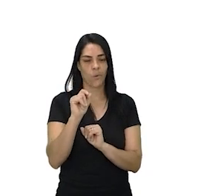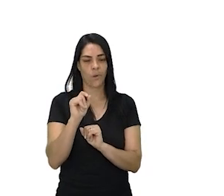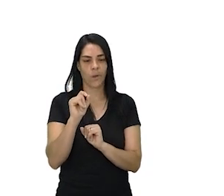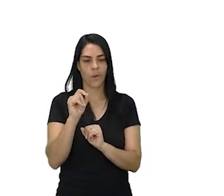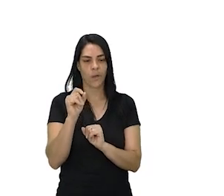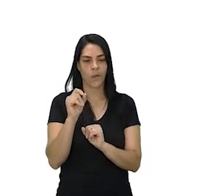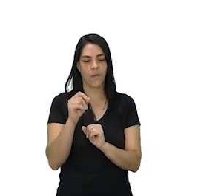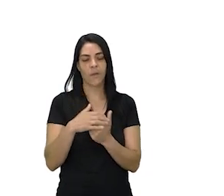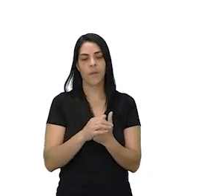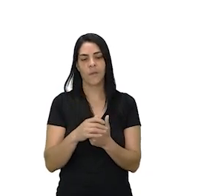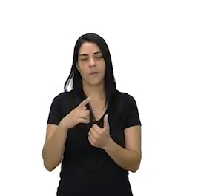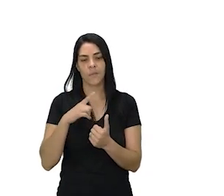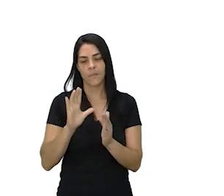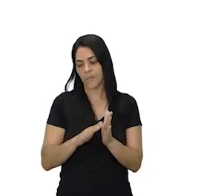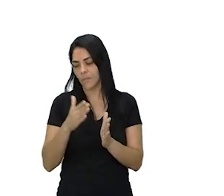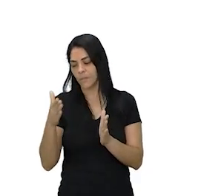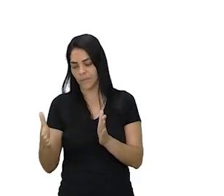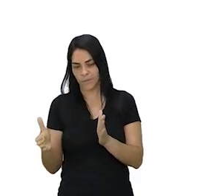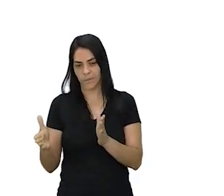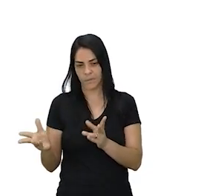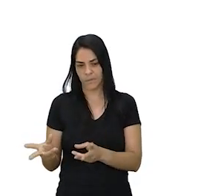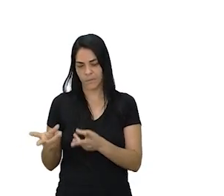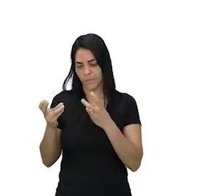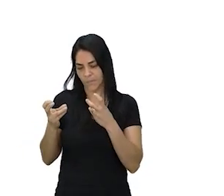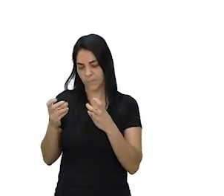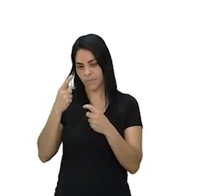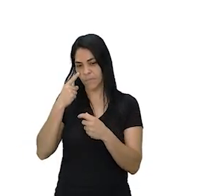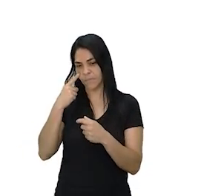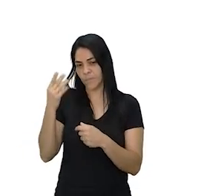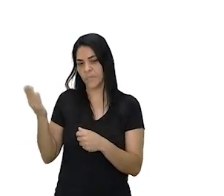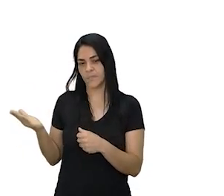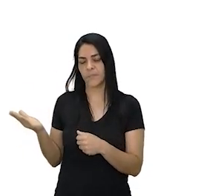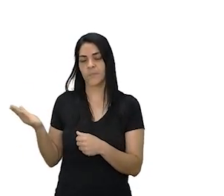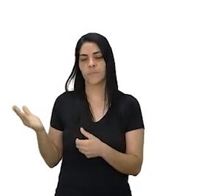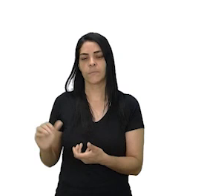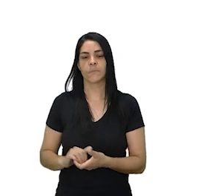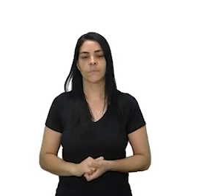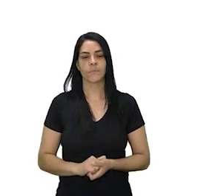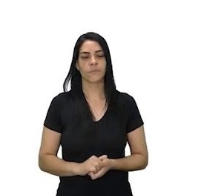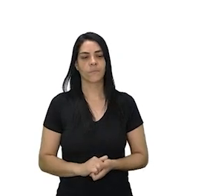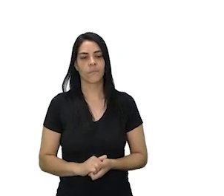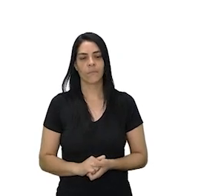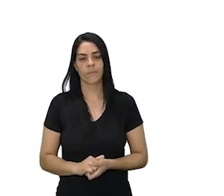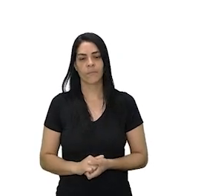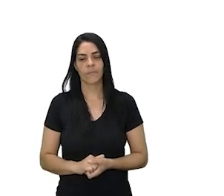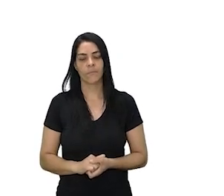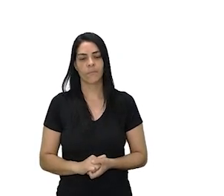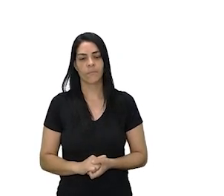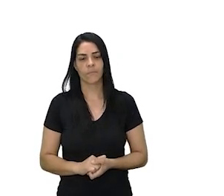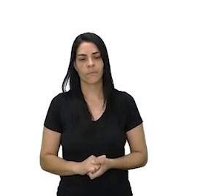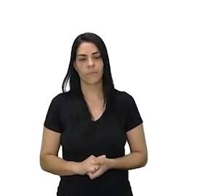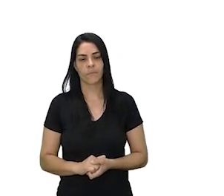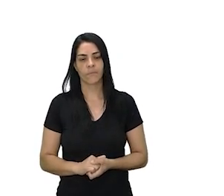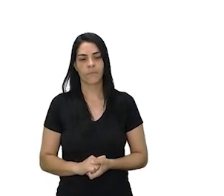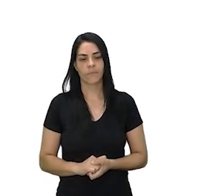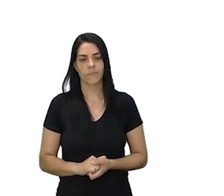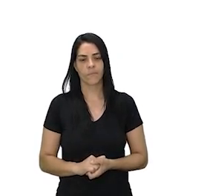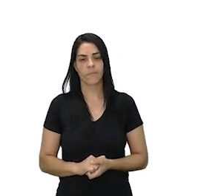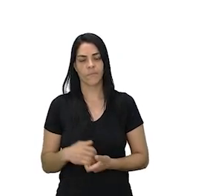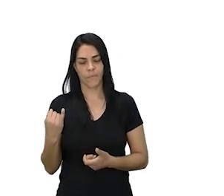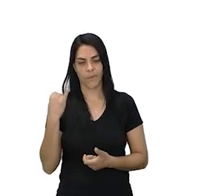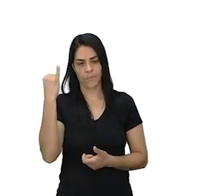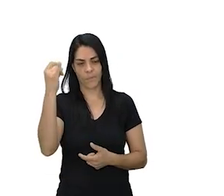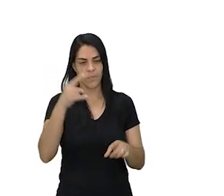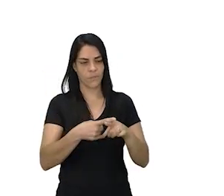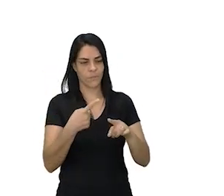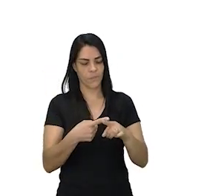lado, né, olhando este mapa do nosso, ficando de frente para ele, essa é uma referência importante,